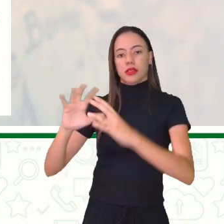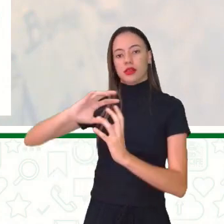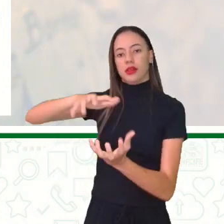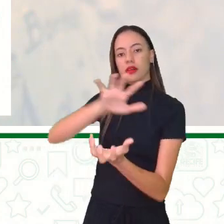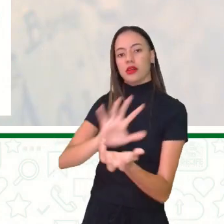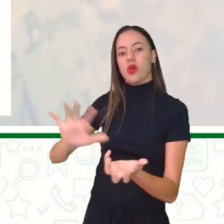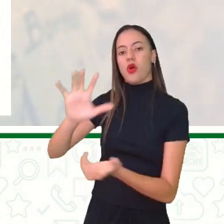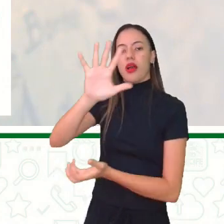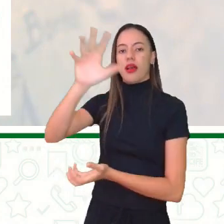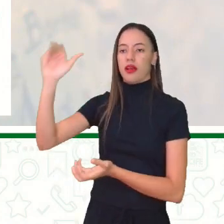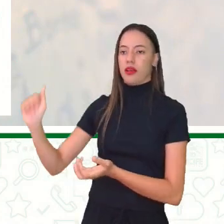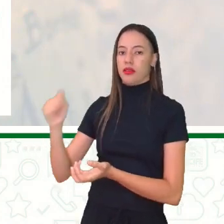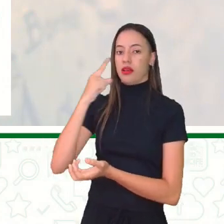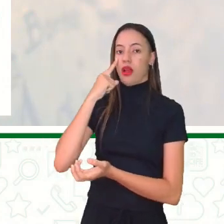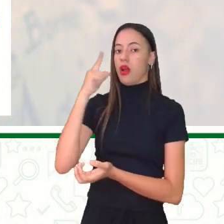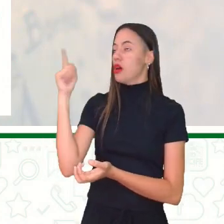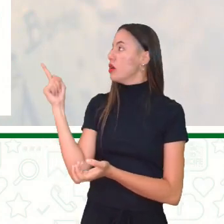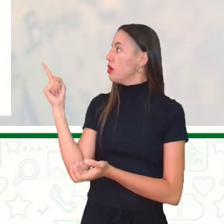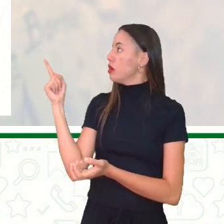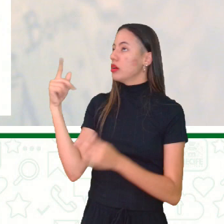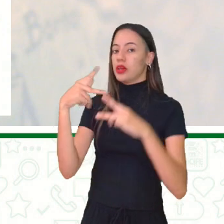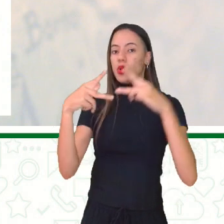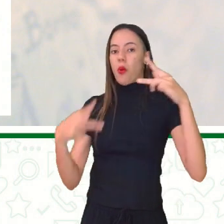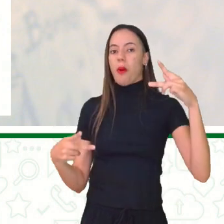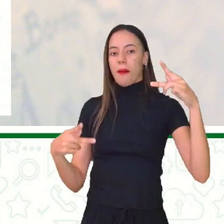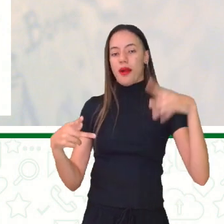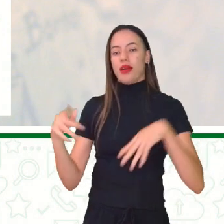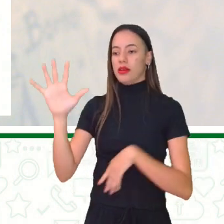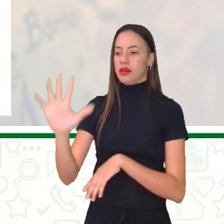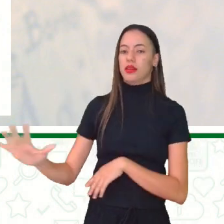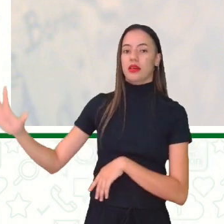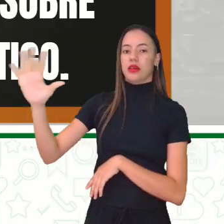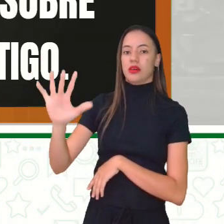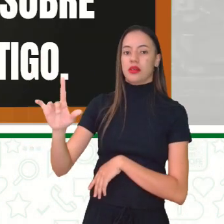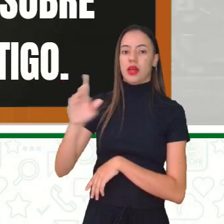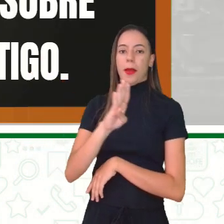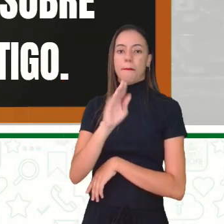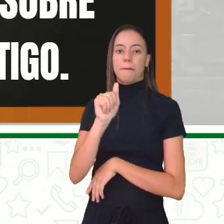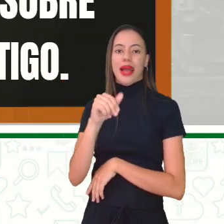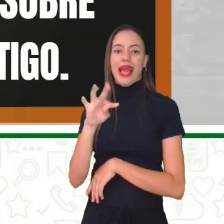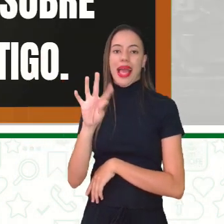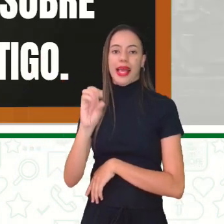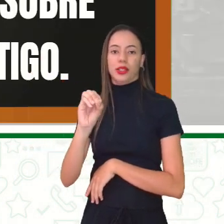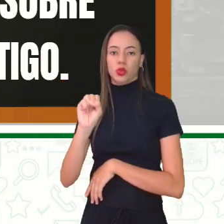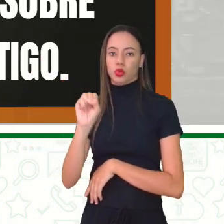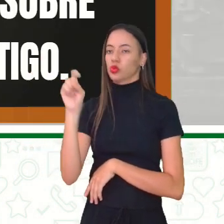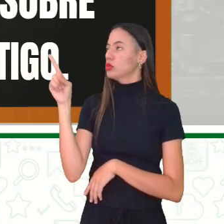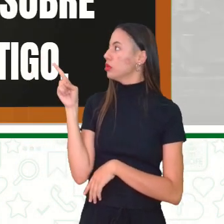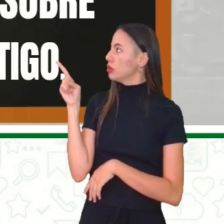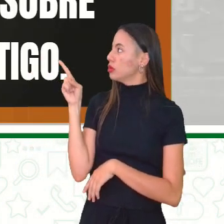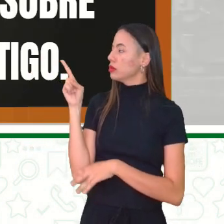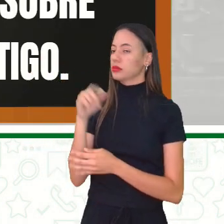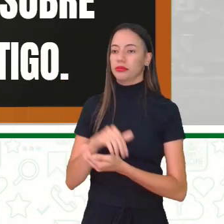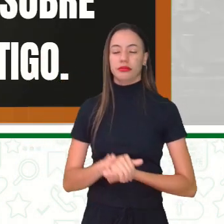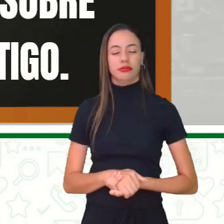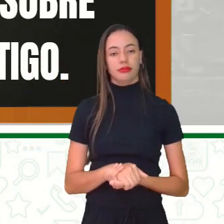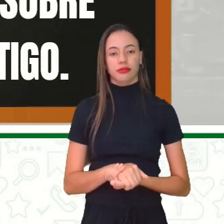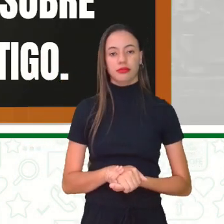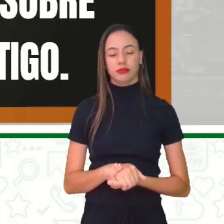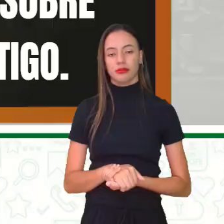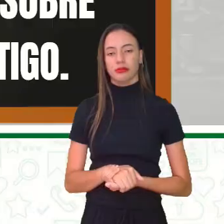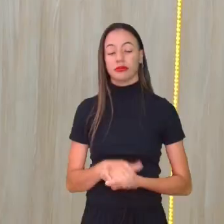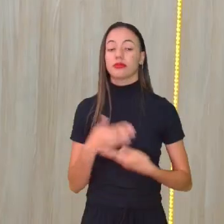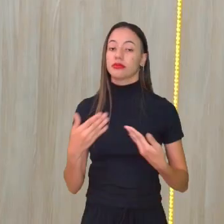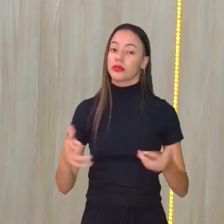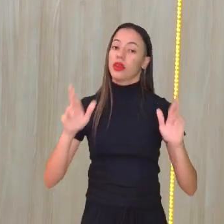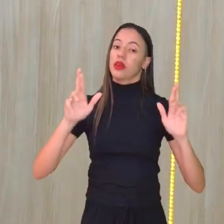tem no mapa a região por onde se estabeleceram os bantos, né? Então, espero, gente, que